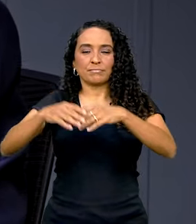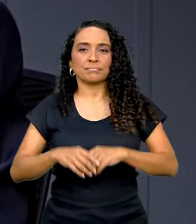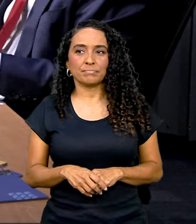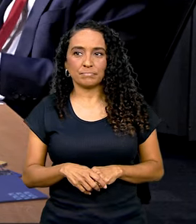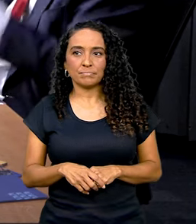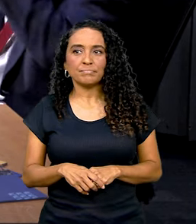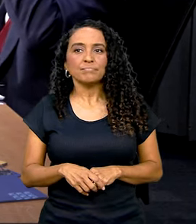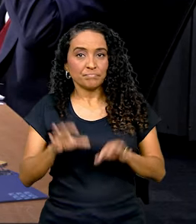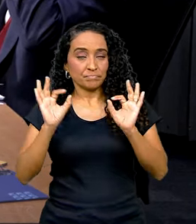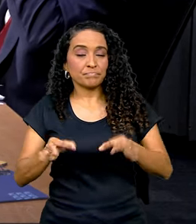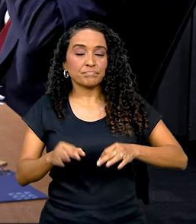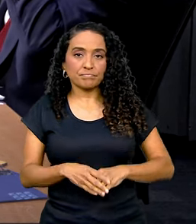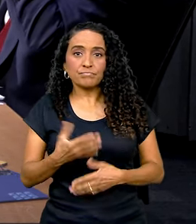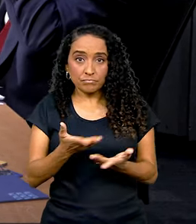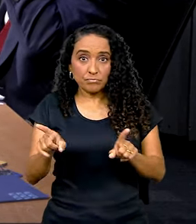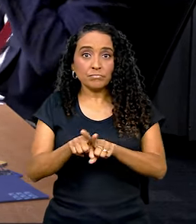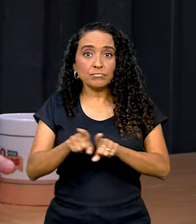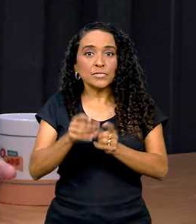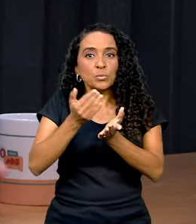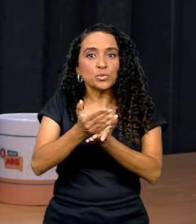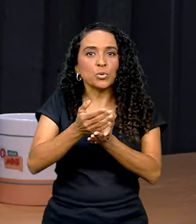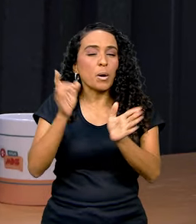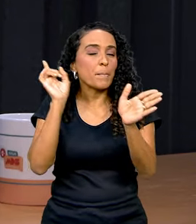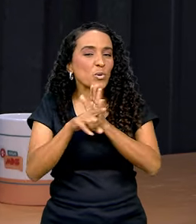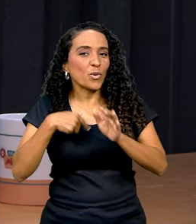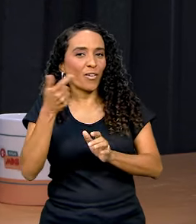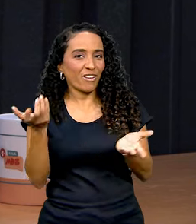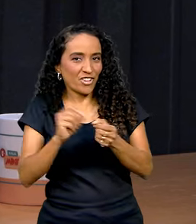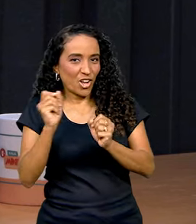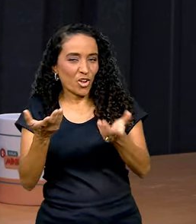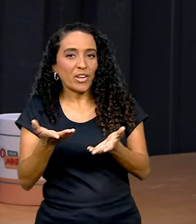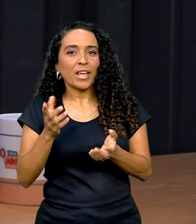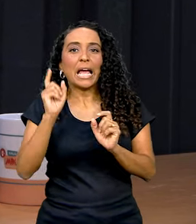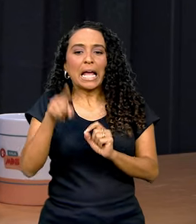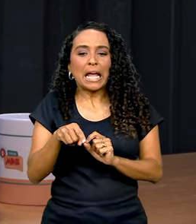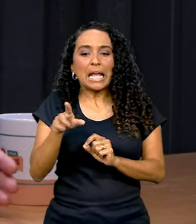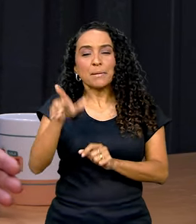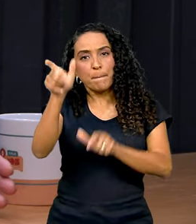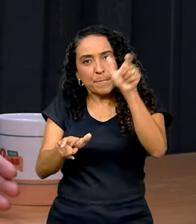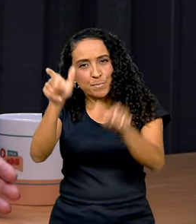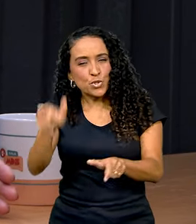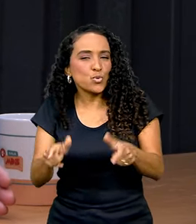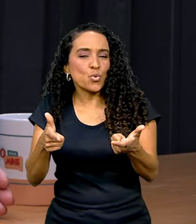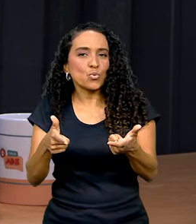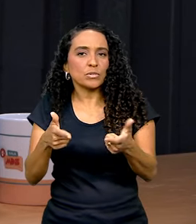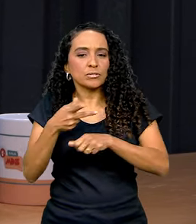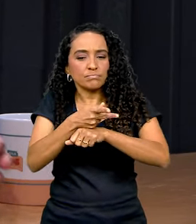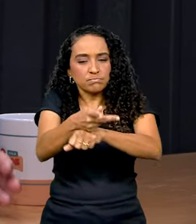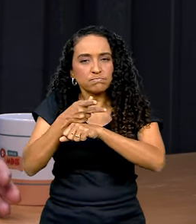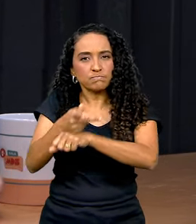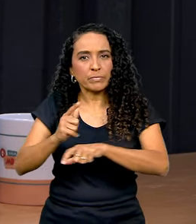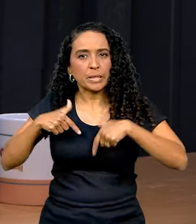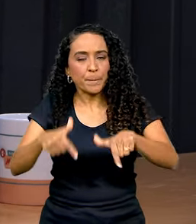cresçam justamente o senhor até introduziu uma pergunta que eu quero fazer agora que é ess esse pessoal que tá